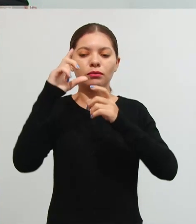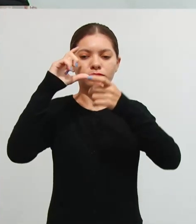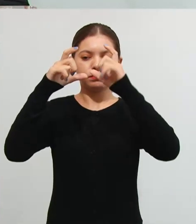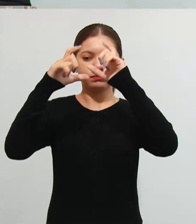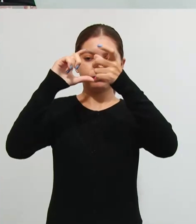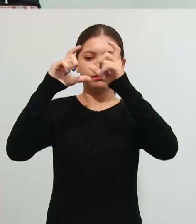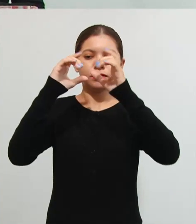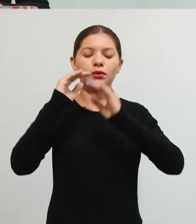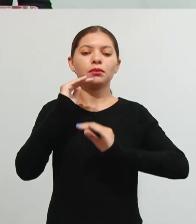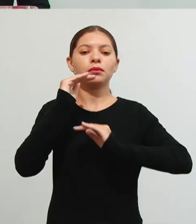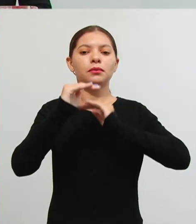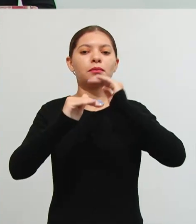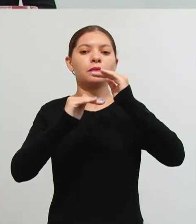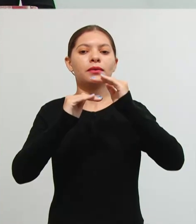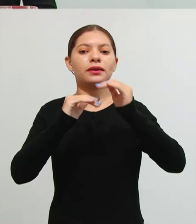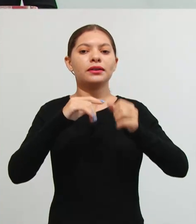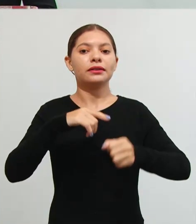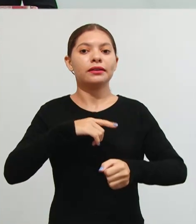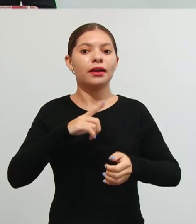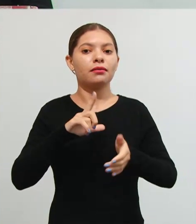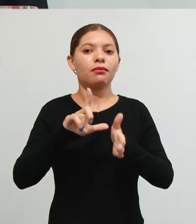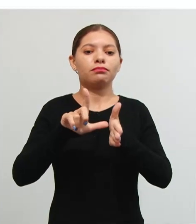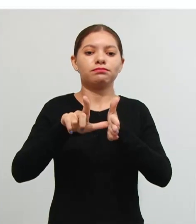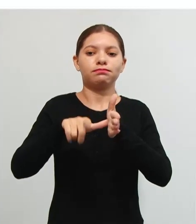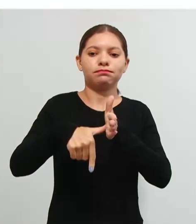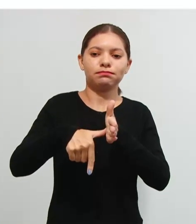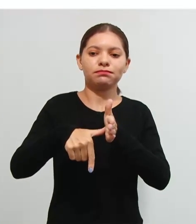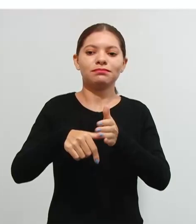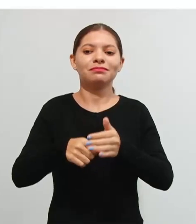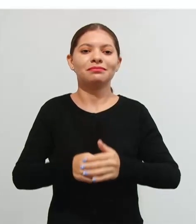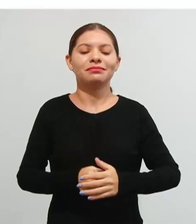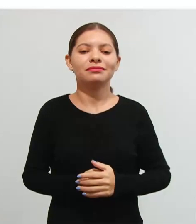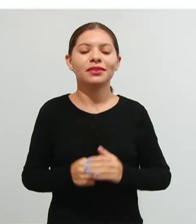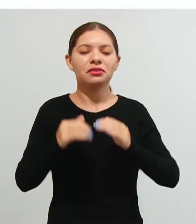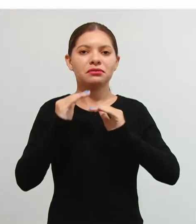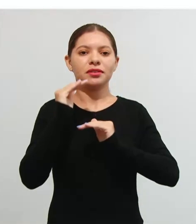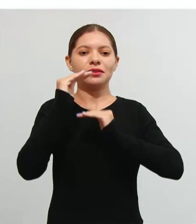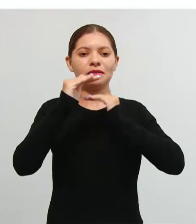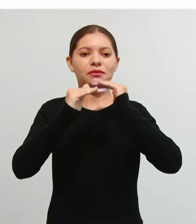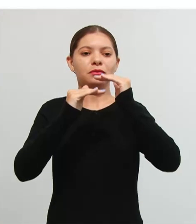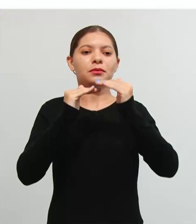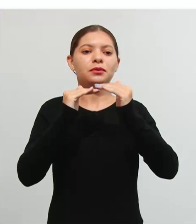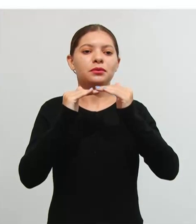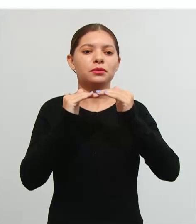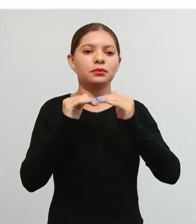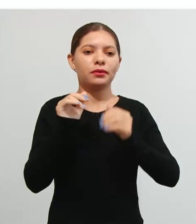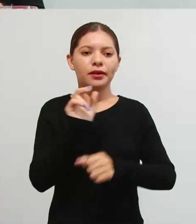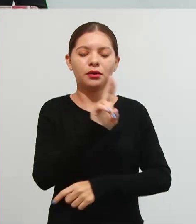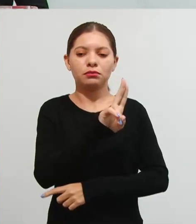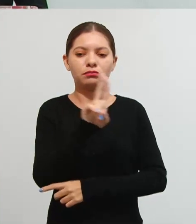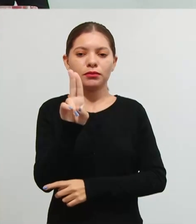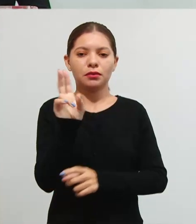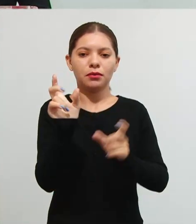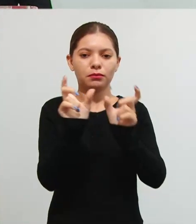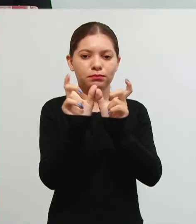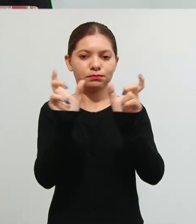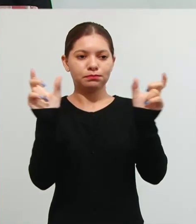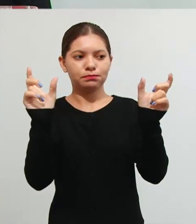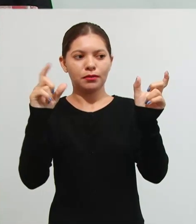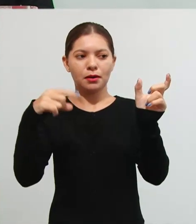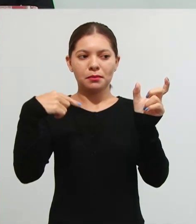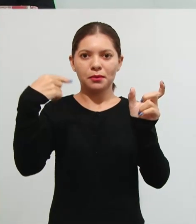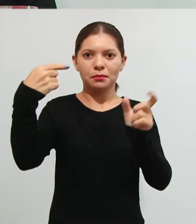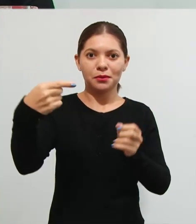temos atraso global do desenvolvimento. Que esse aqui seria um tema para a gente, para uma próxima aula